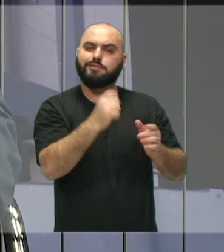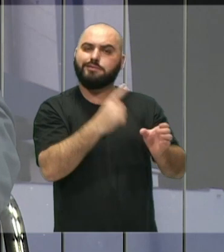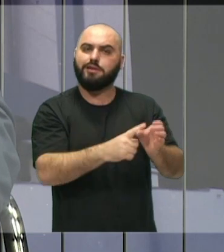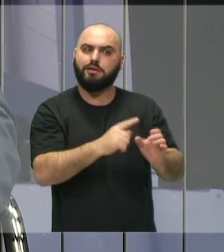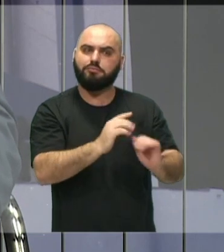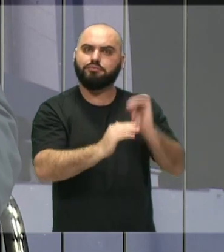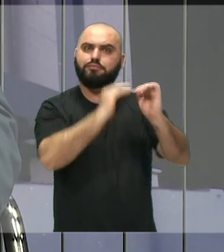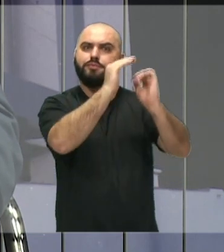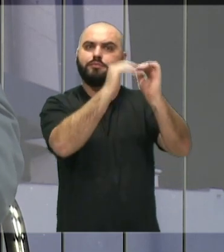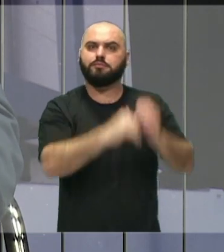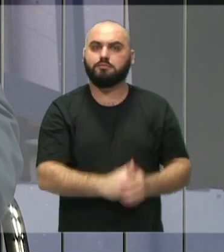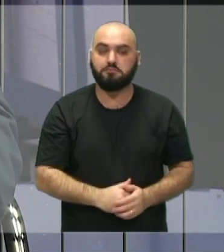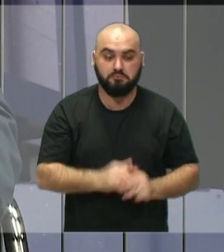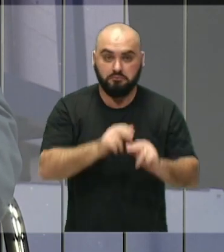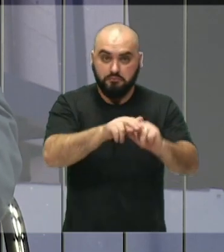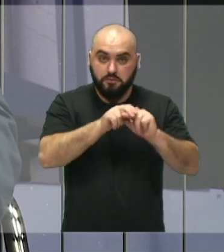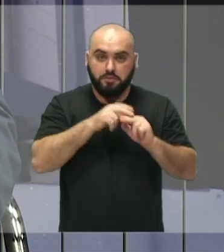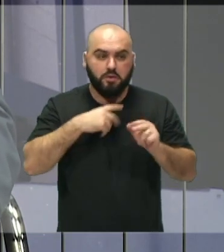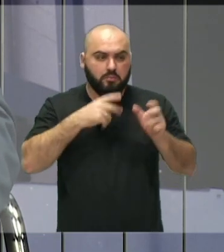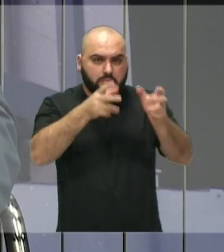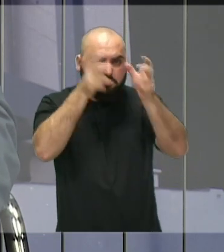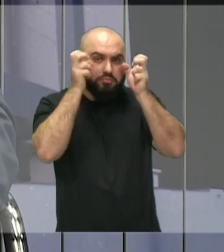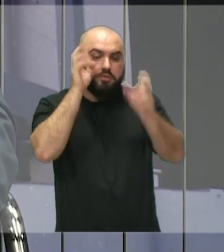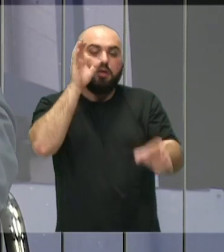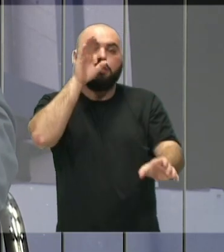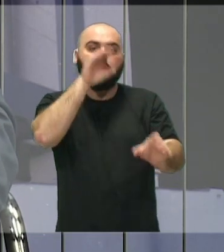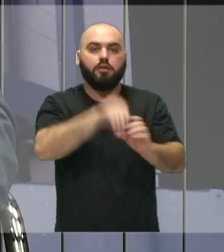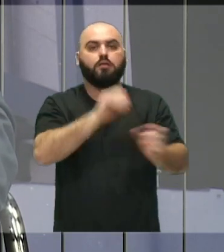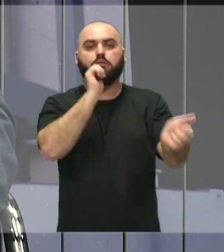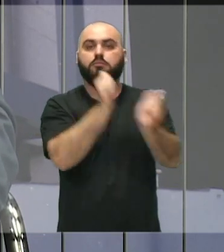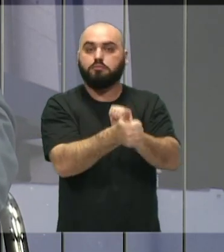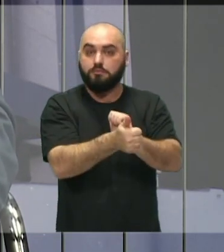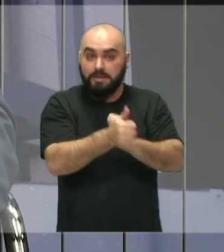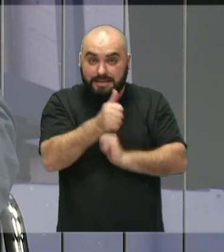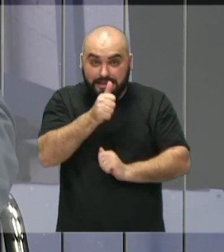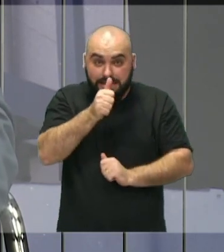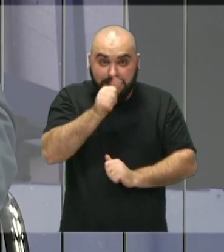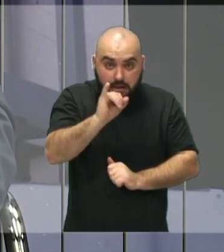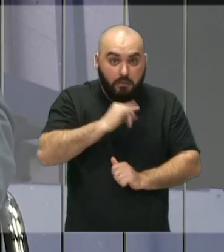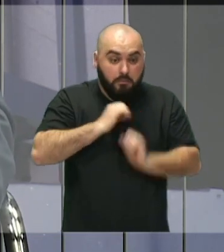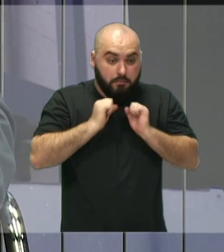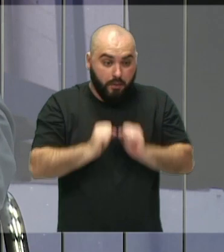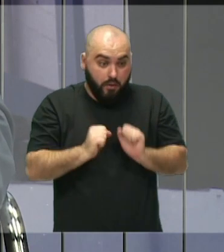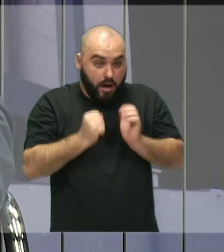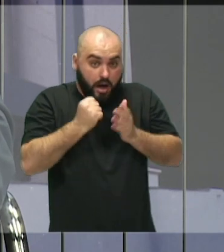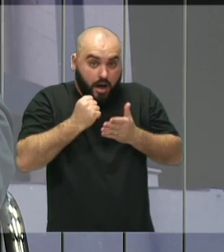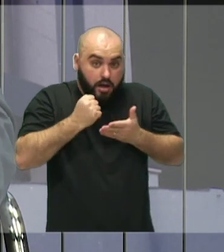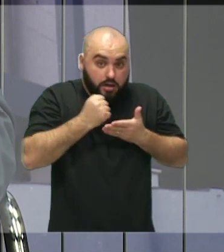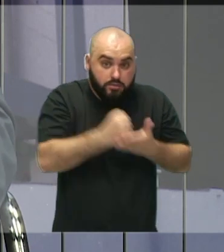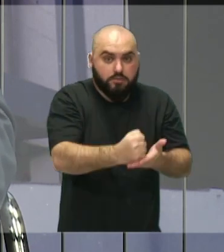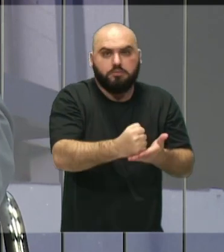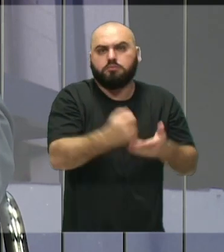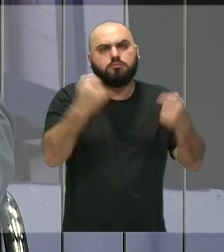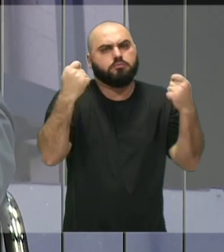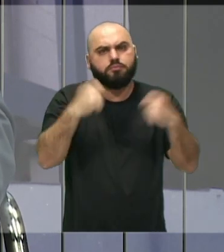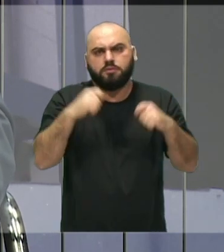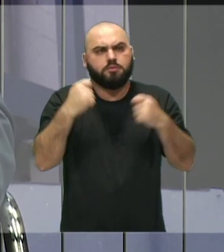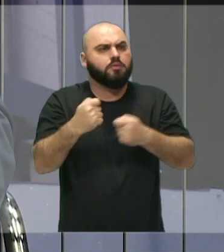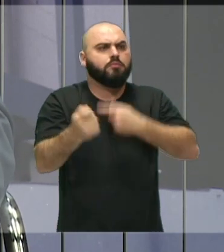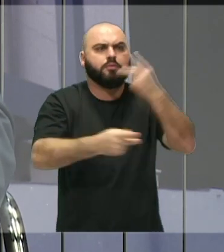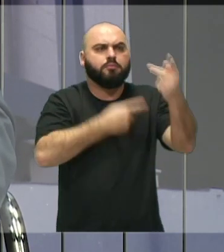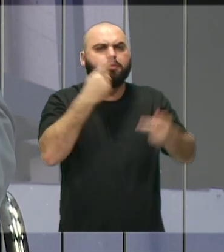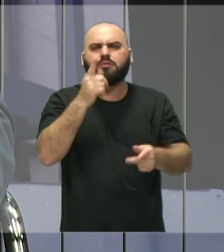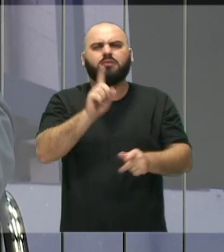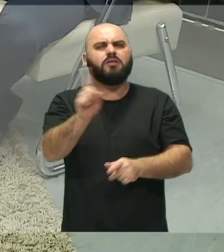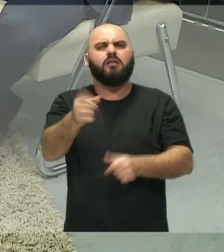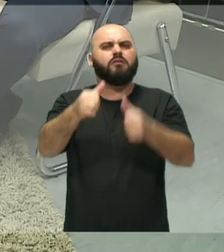E essa foi a minha percepção dentro do esporte. Se eu posso contribuir de alguma maneira, eu preciso me projetar. Não ficar falando nos